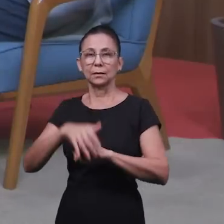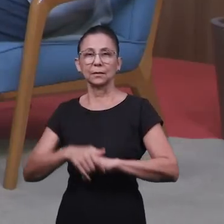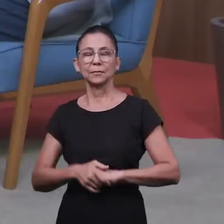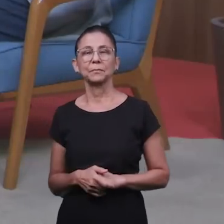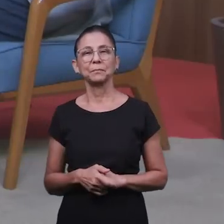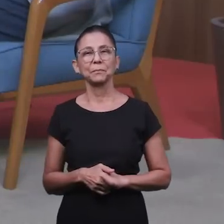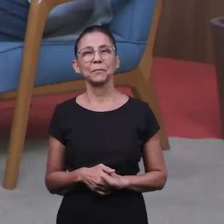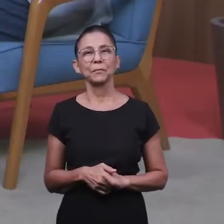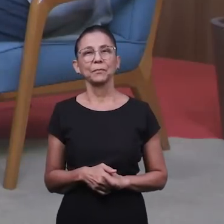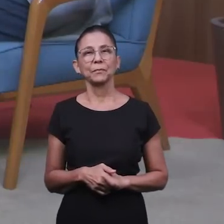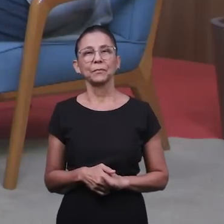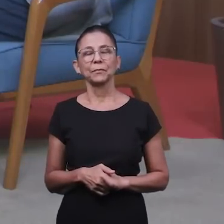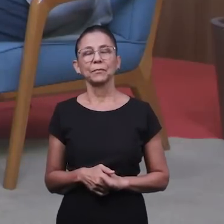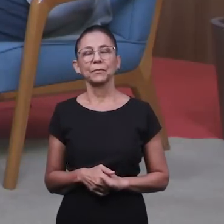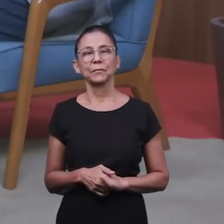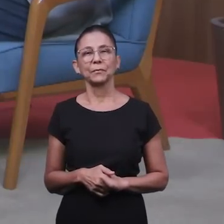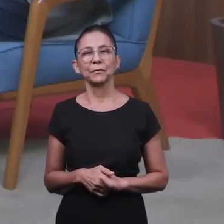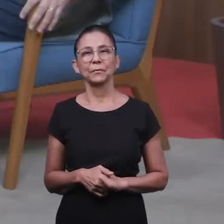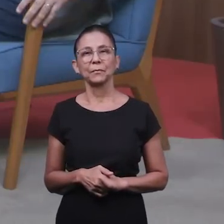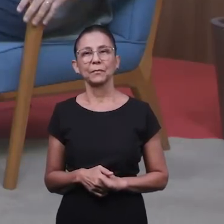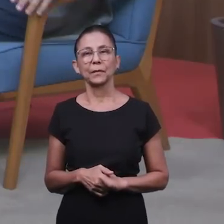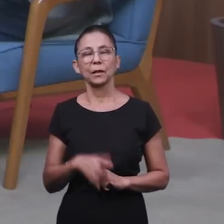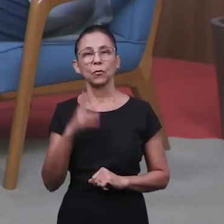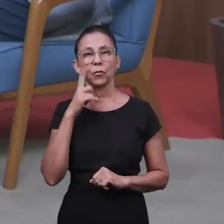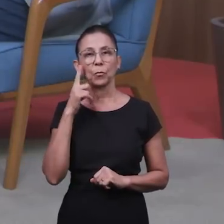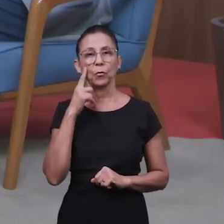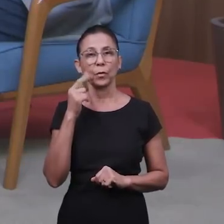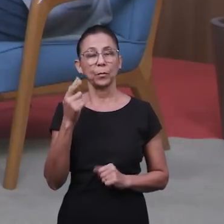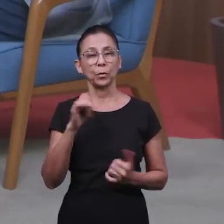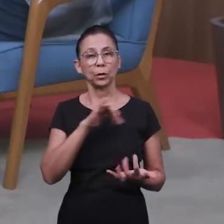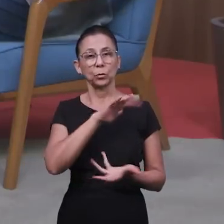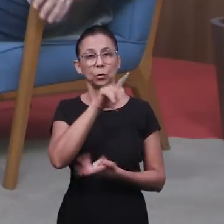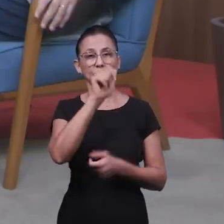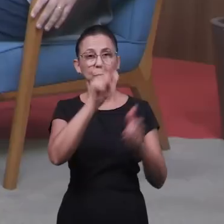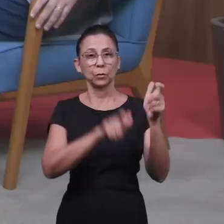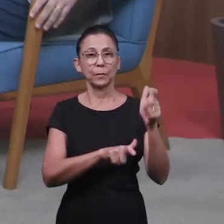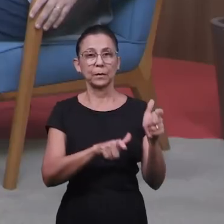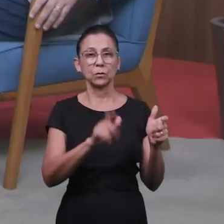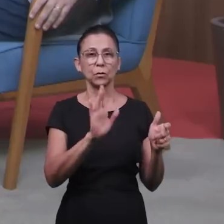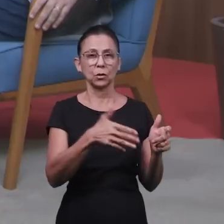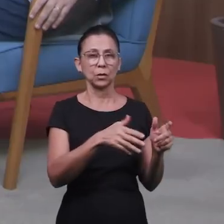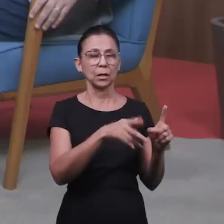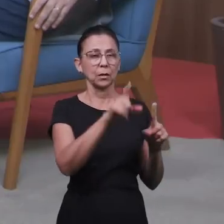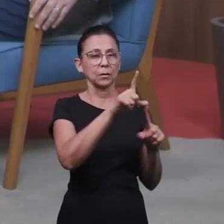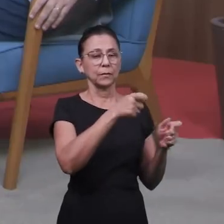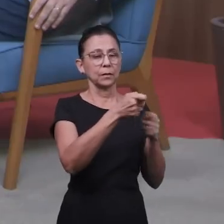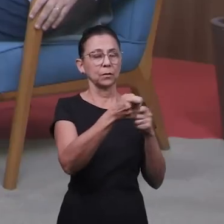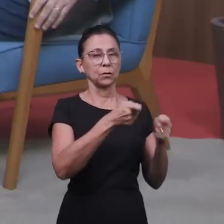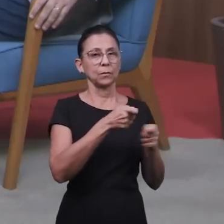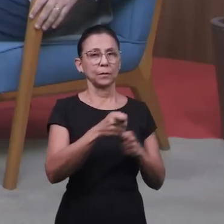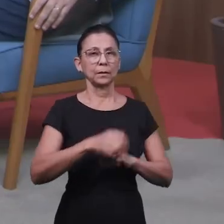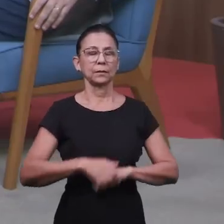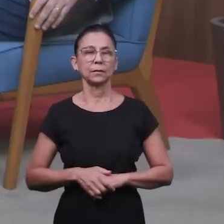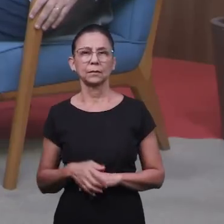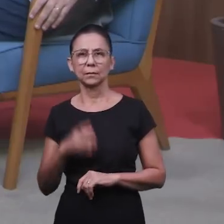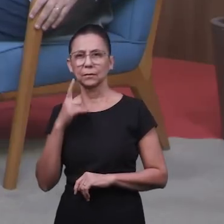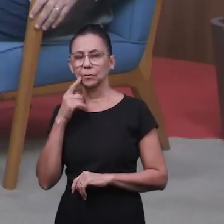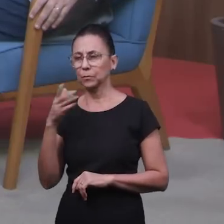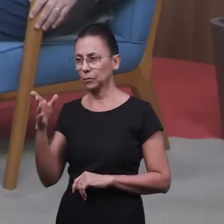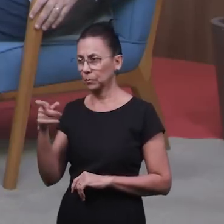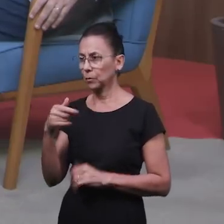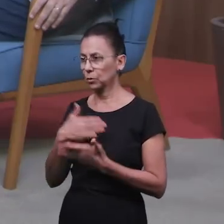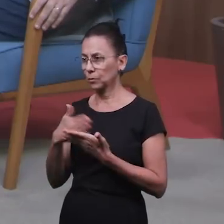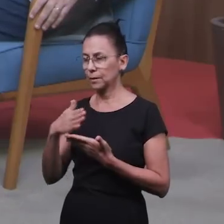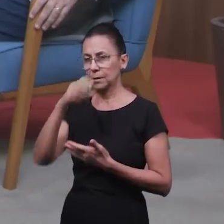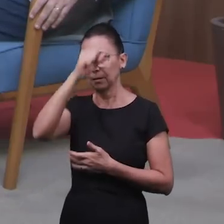do texto de 1 João, que fala que todo mundo está no maligno, dentro desse contexto que vocês acabaram de abordar? Vou iniciar.